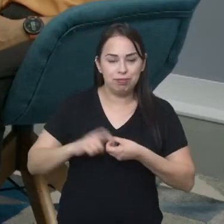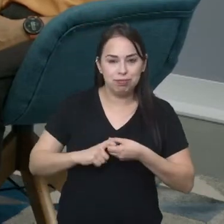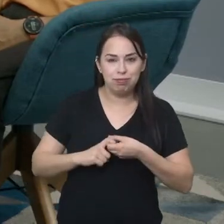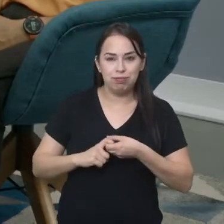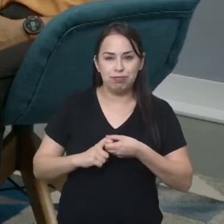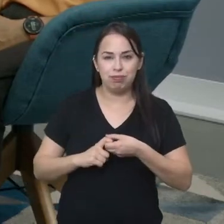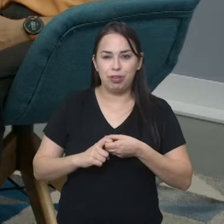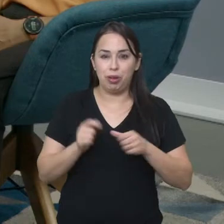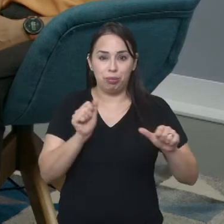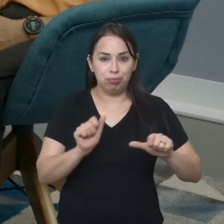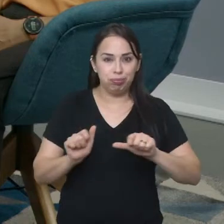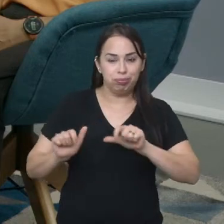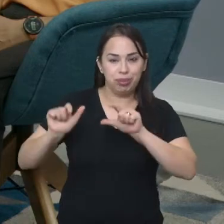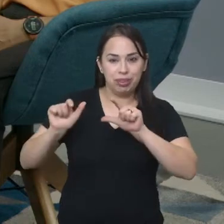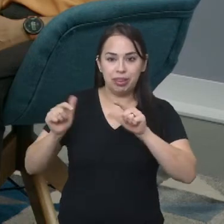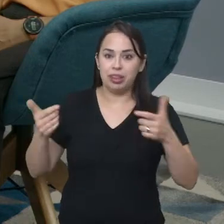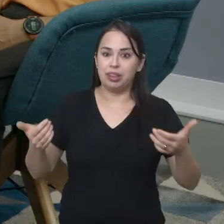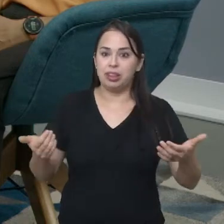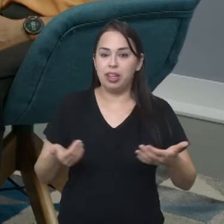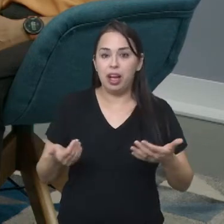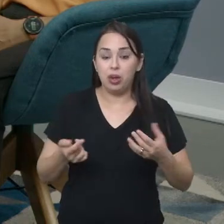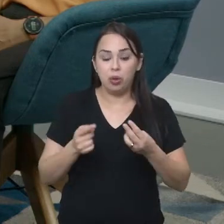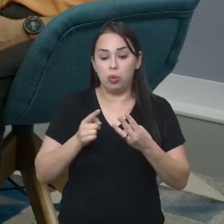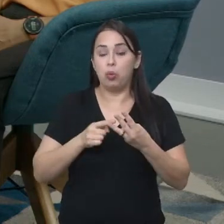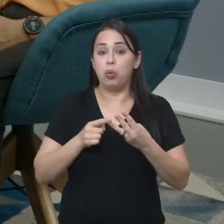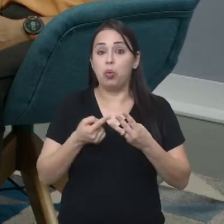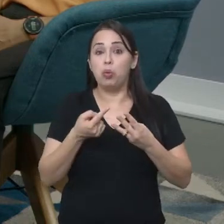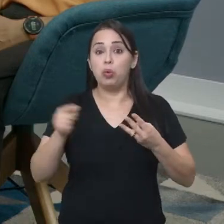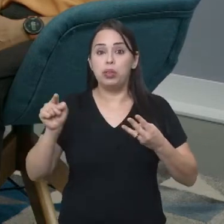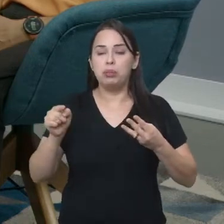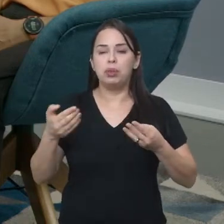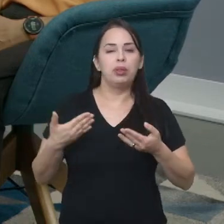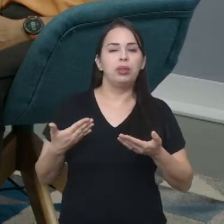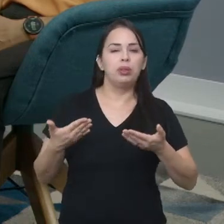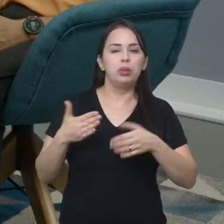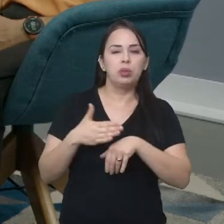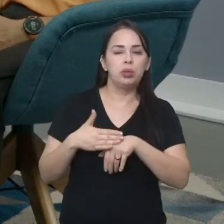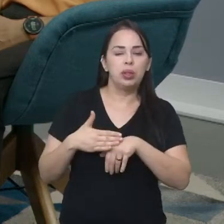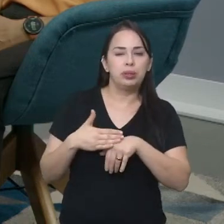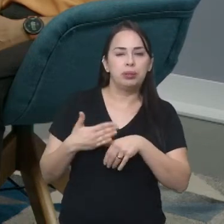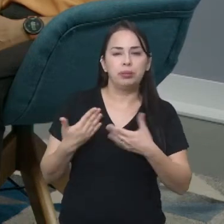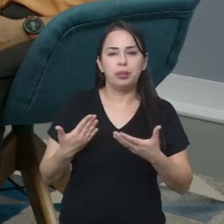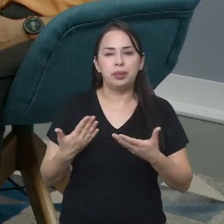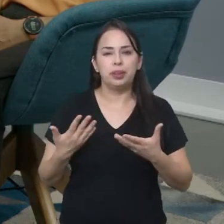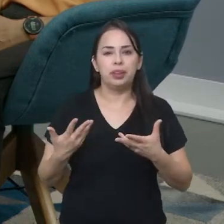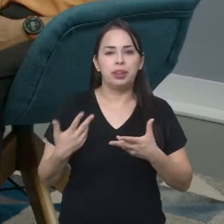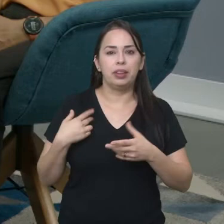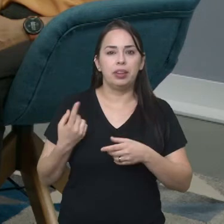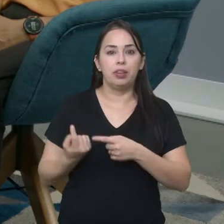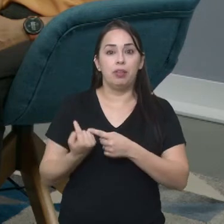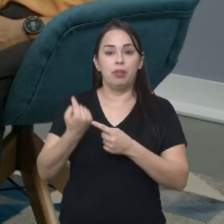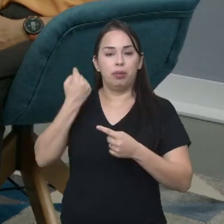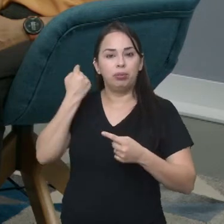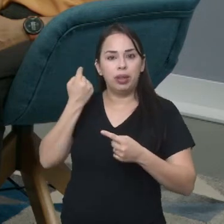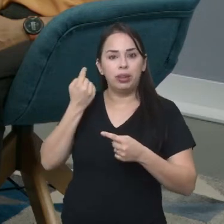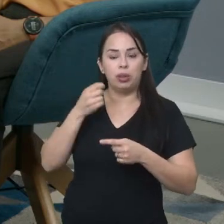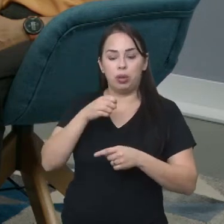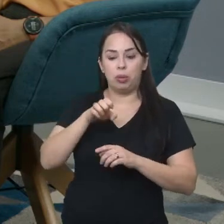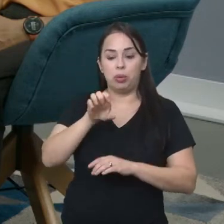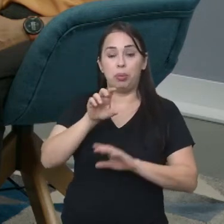Estamos de volta com o Diálogos da Cidade. Bom, e nesse nosso último bloco, eu gostaria de voltar falando sobre o ECA, que a gente